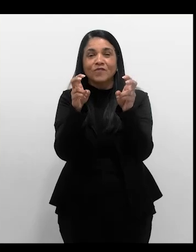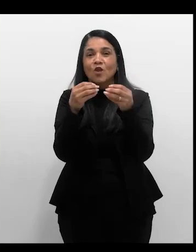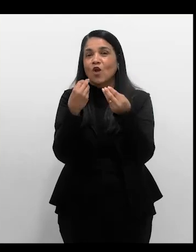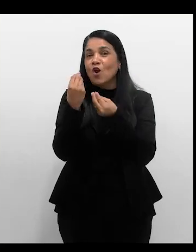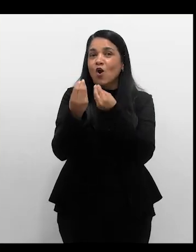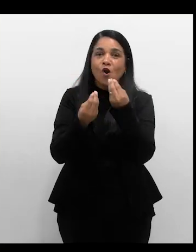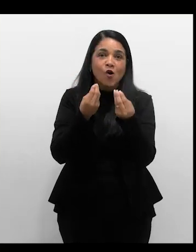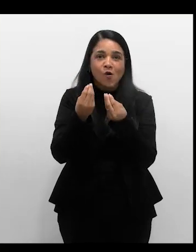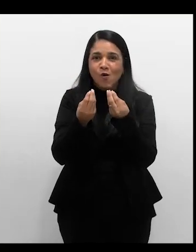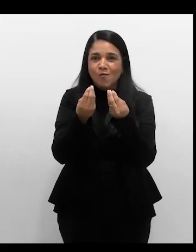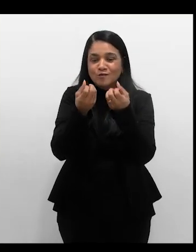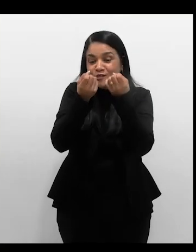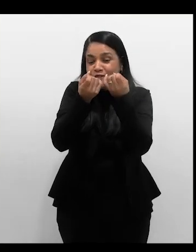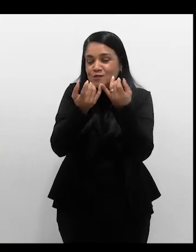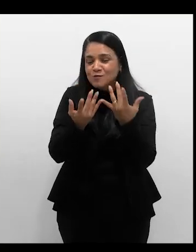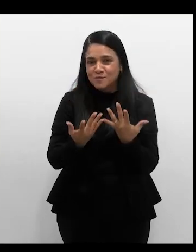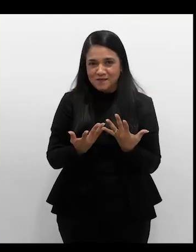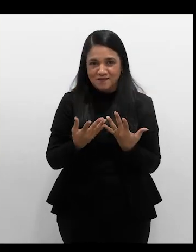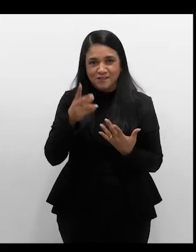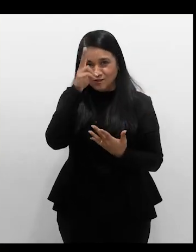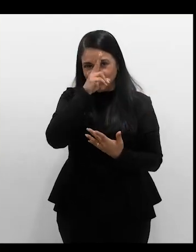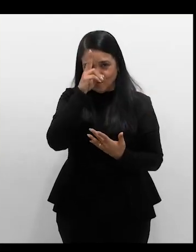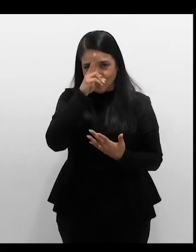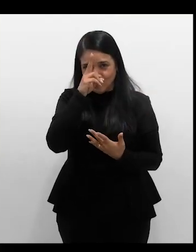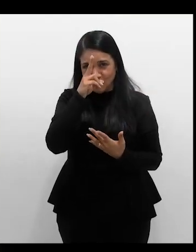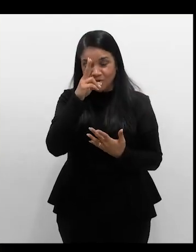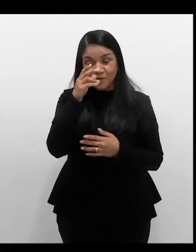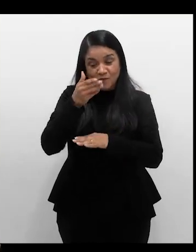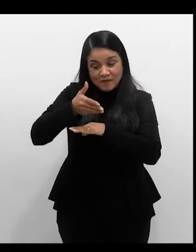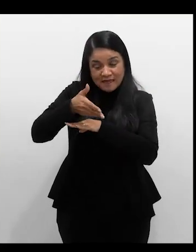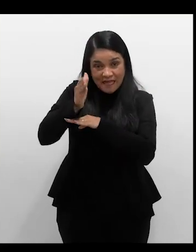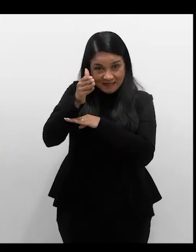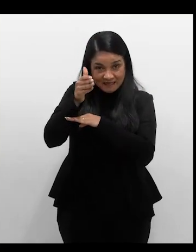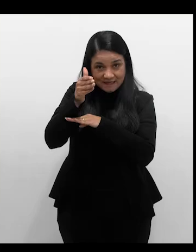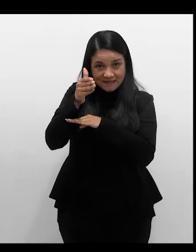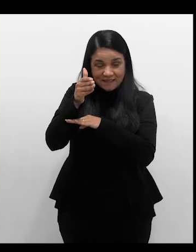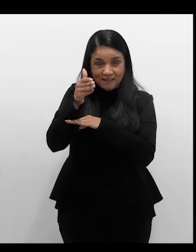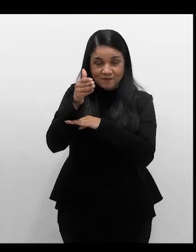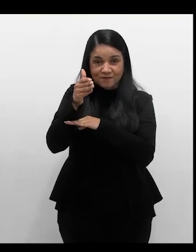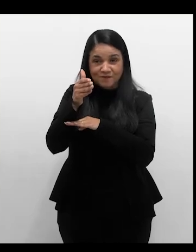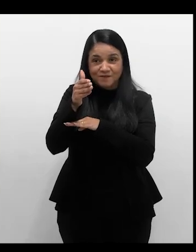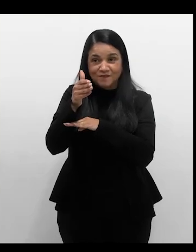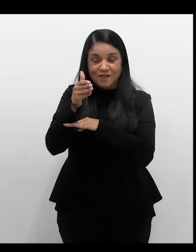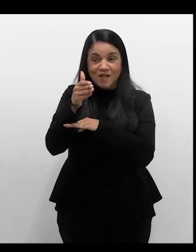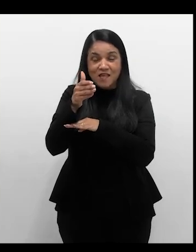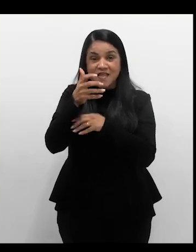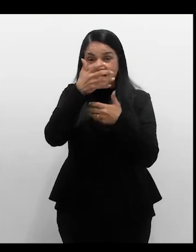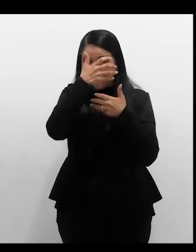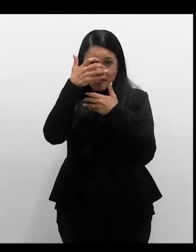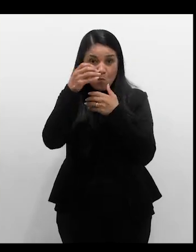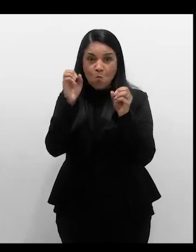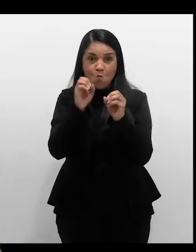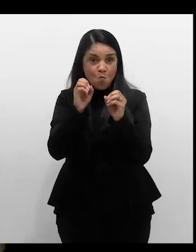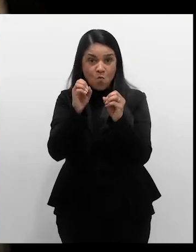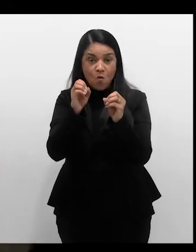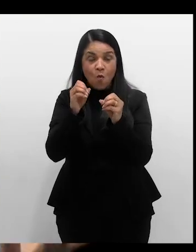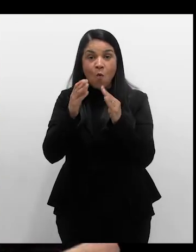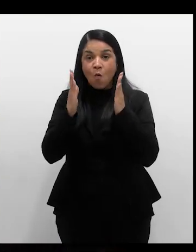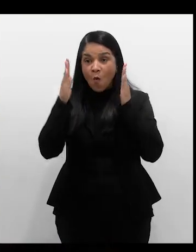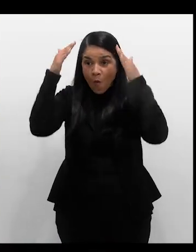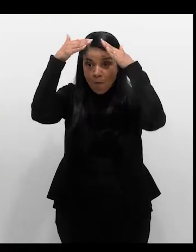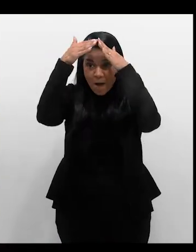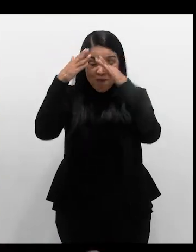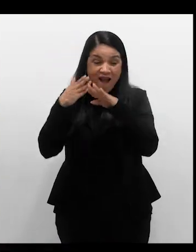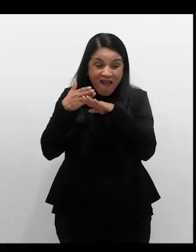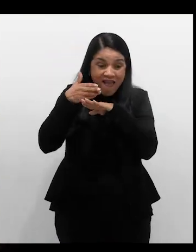ele trata, o inusitado da situação. Ou seja, um taxista, quer dizer, que não, ele nem sequestra, o Papa entra no